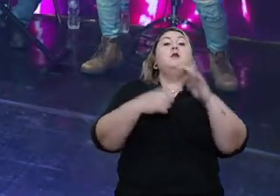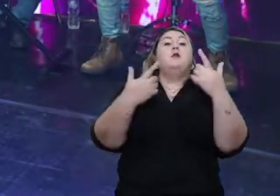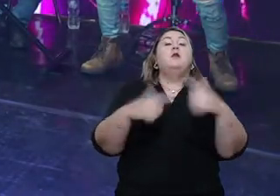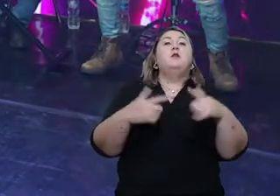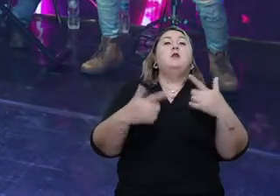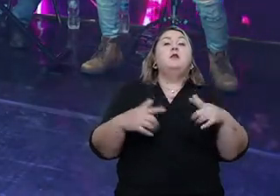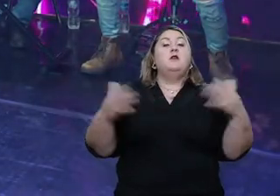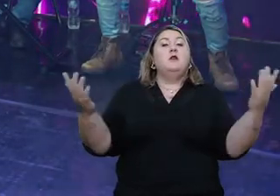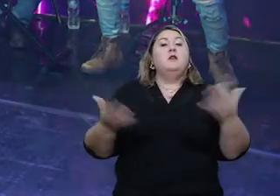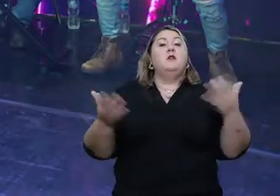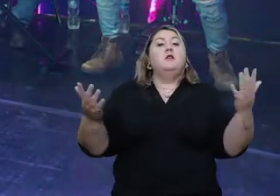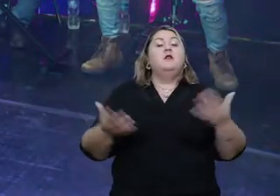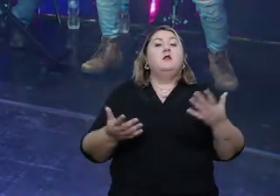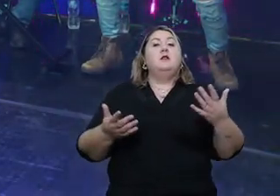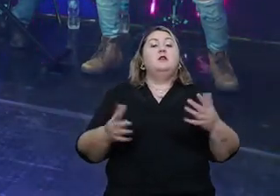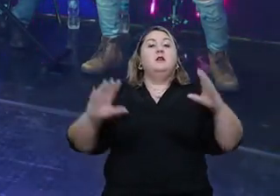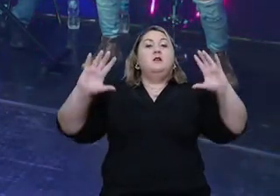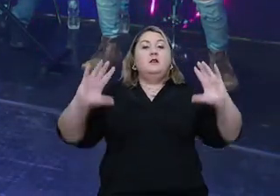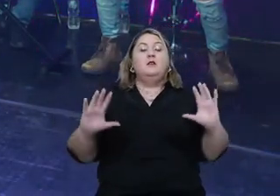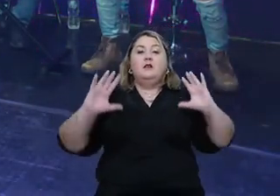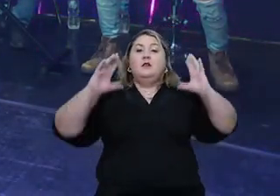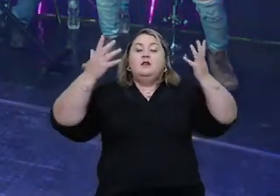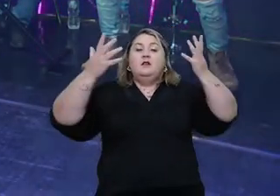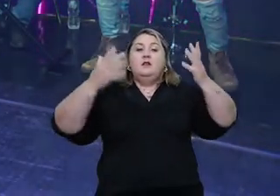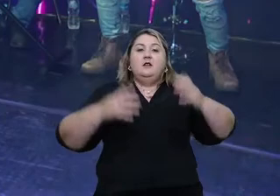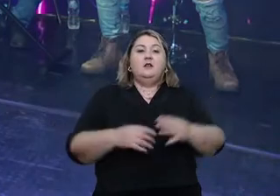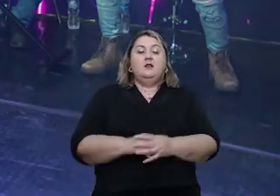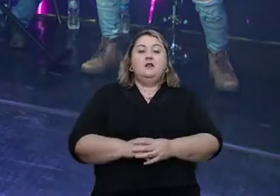localização. Hoje vai ter festa no